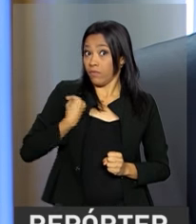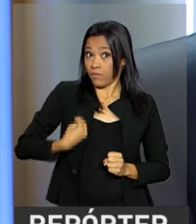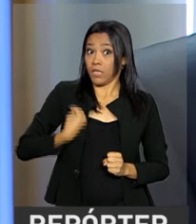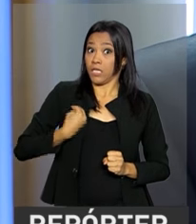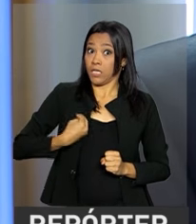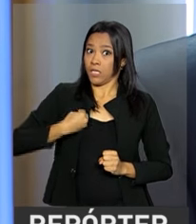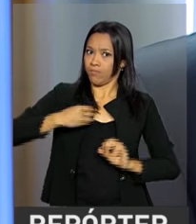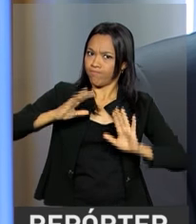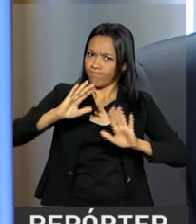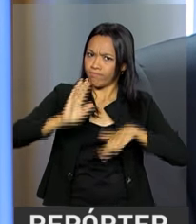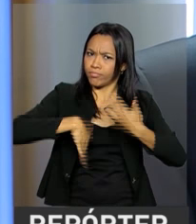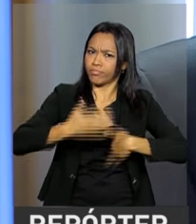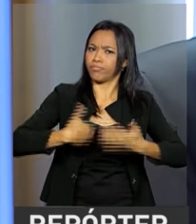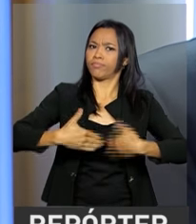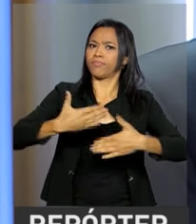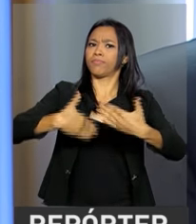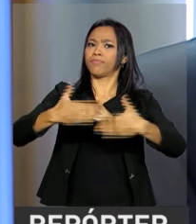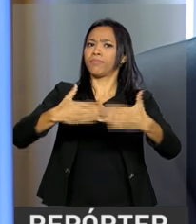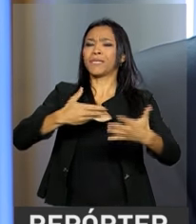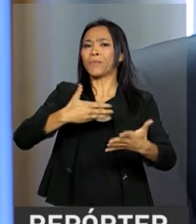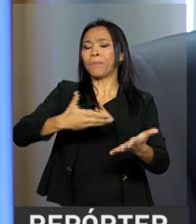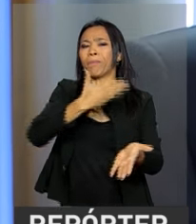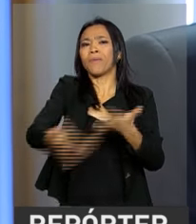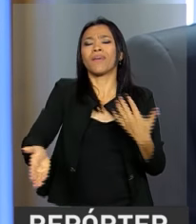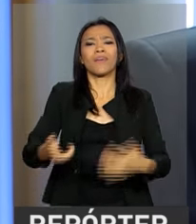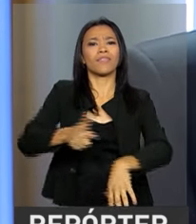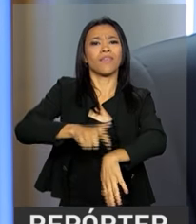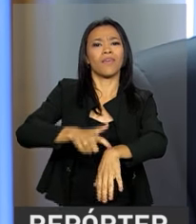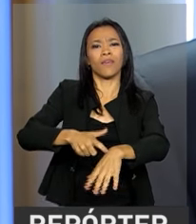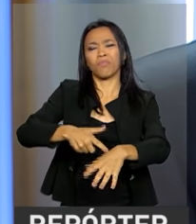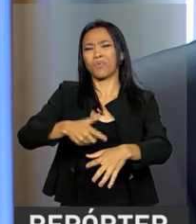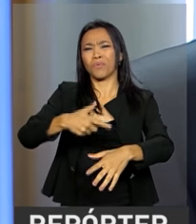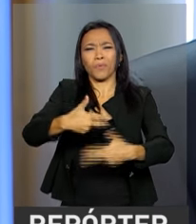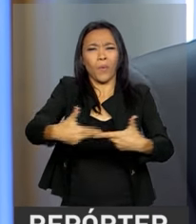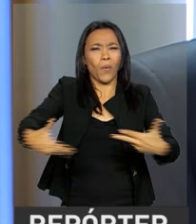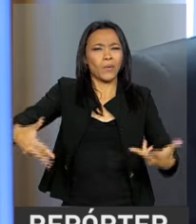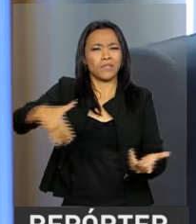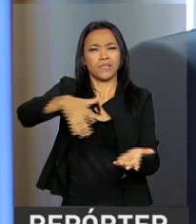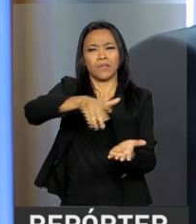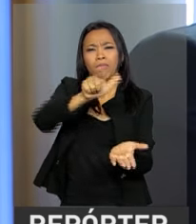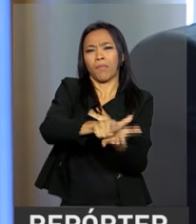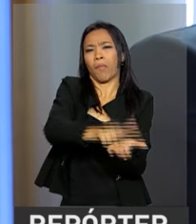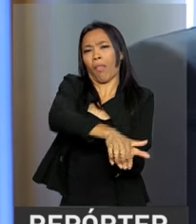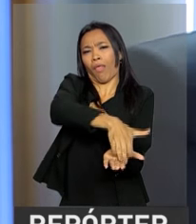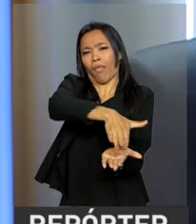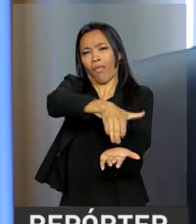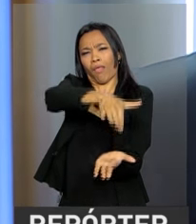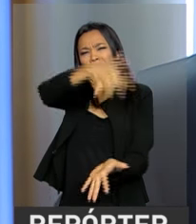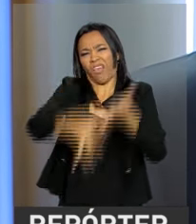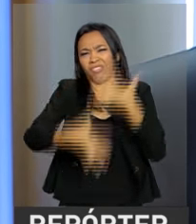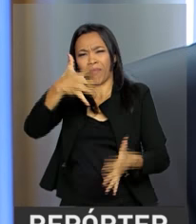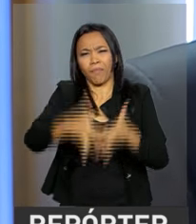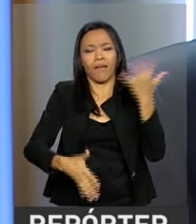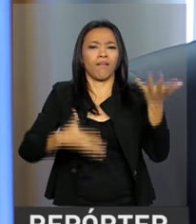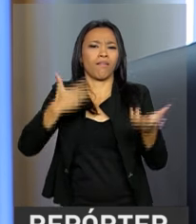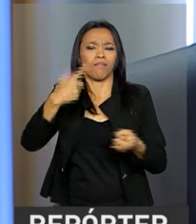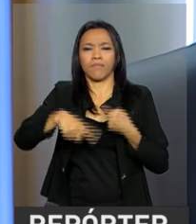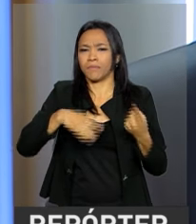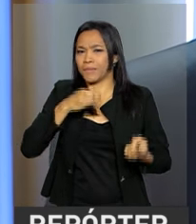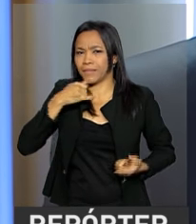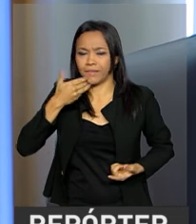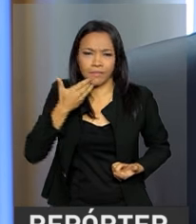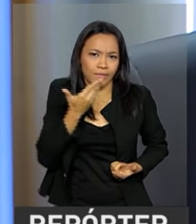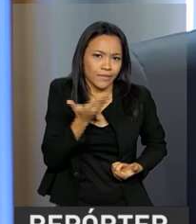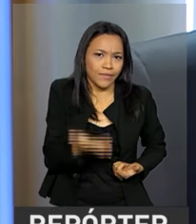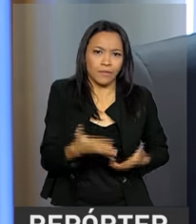produtiva na medida que não percam tanto tempo com procedimentos burocráticos de licenças de